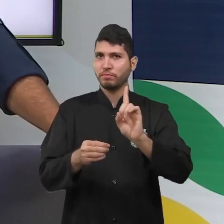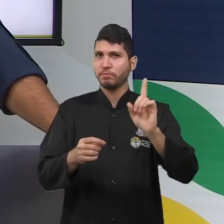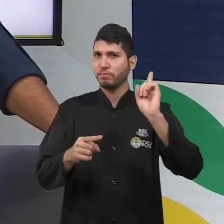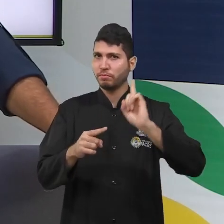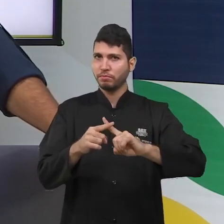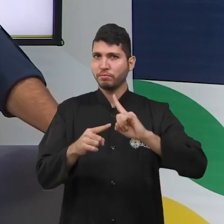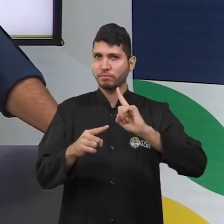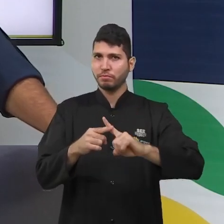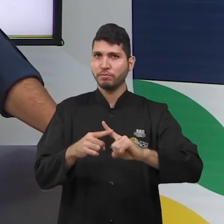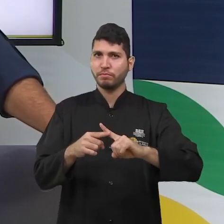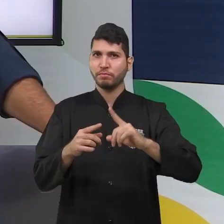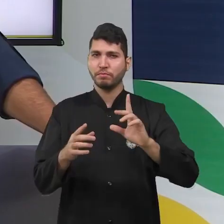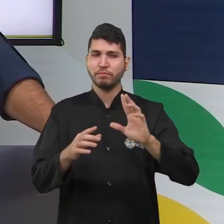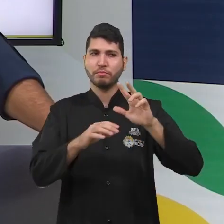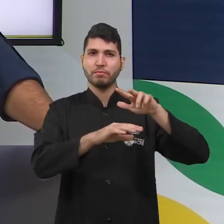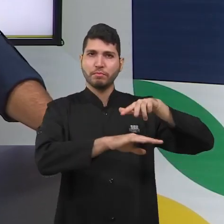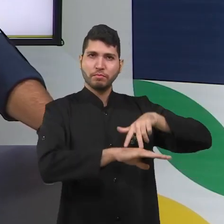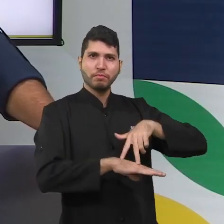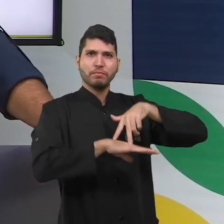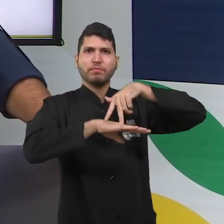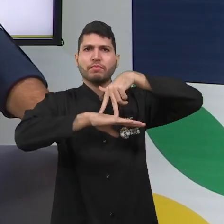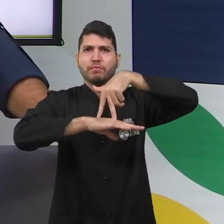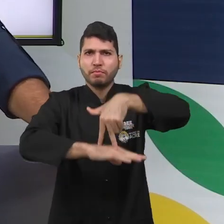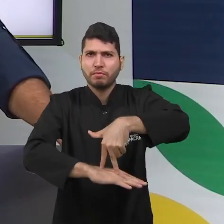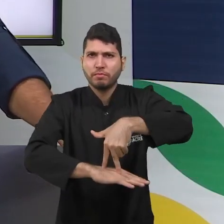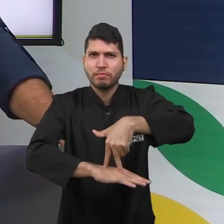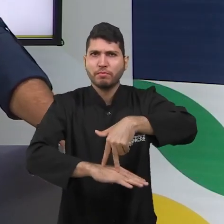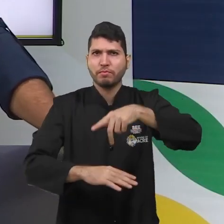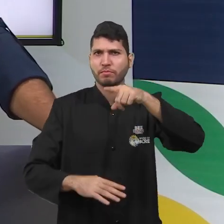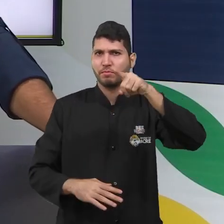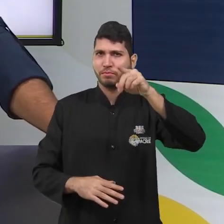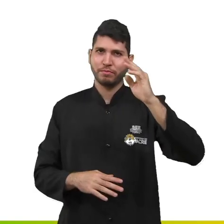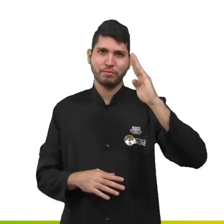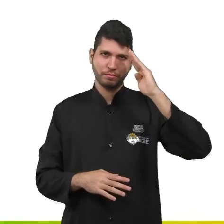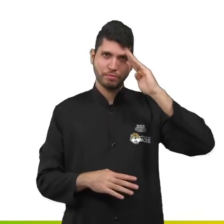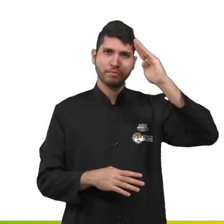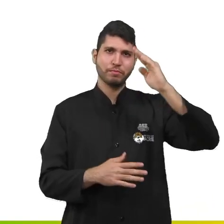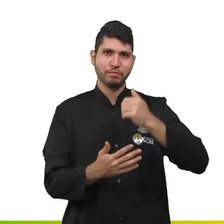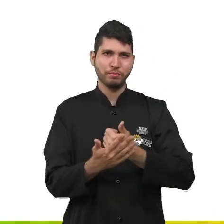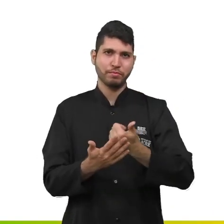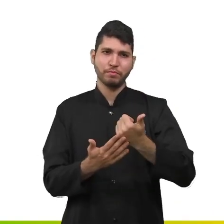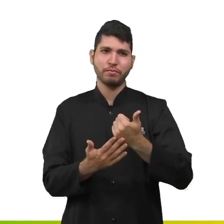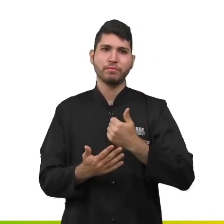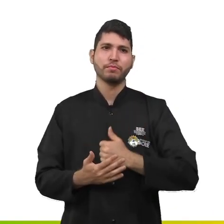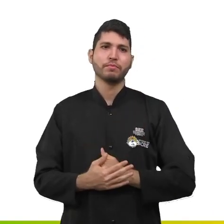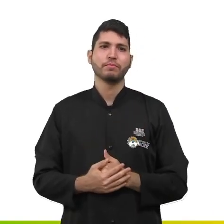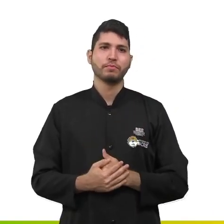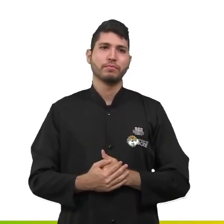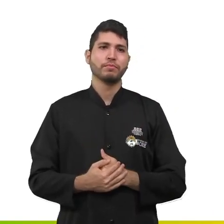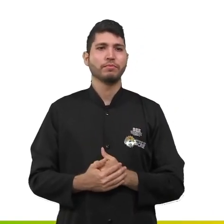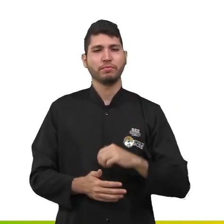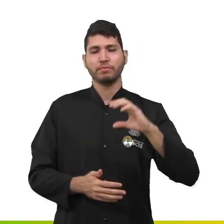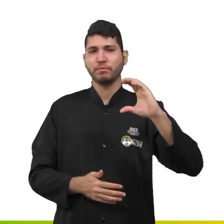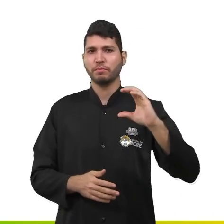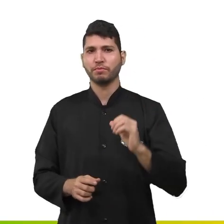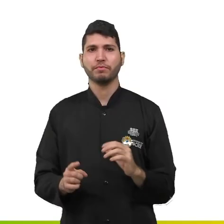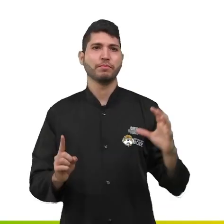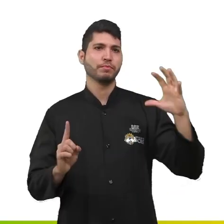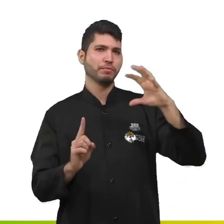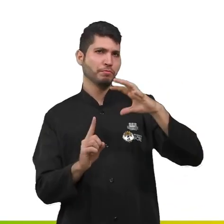porque é aquela parte do protagonismo que você vai lá e faz acontecer. Então, vamos descartar a B também. C, a